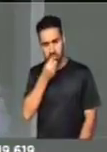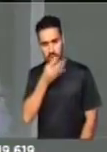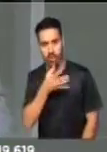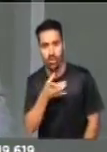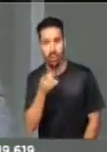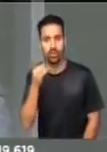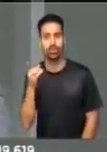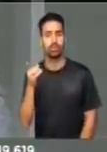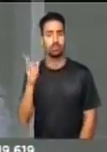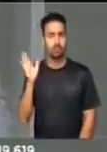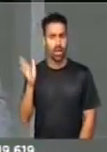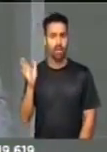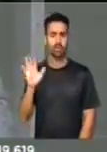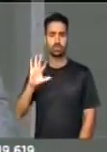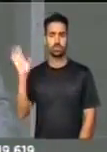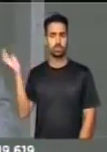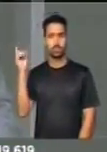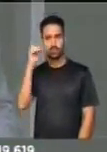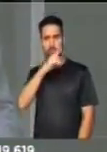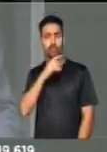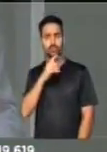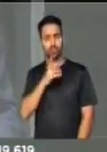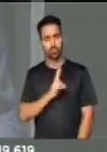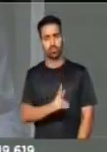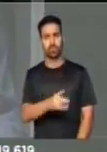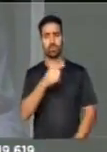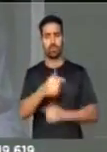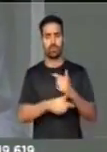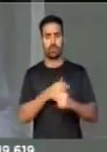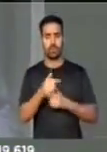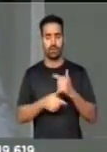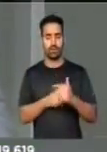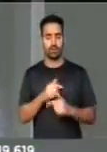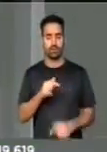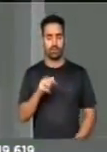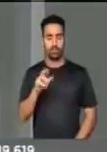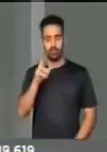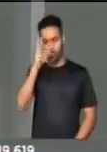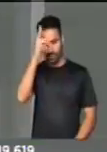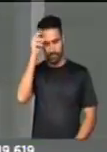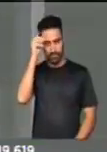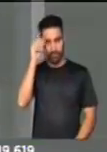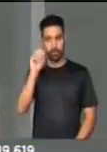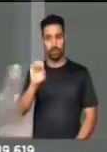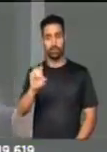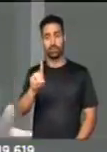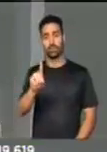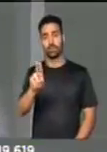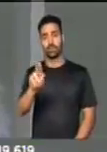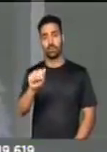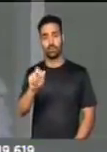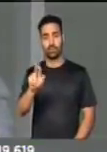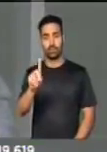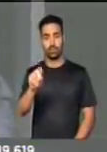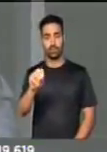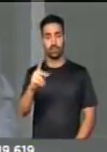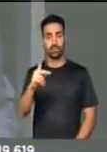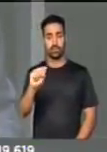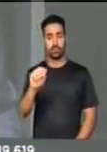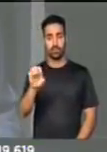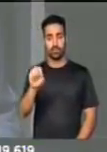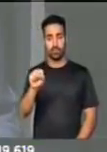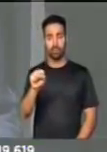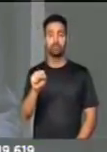nas adversidades, crescer pelo trabalho, que foi o prefeito do Rio de Janeiro, Eduardo Paes. E nós temos que louvar